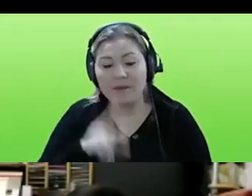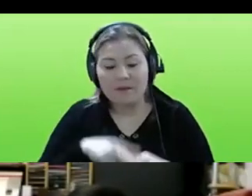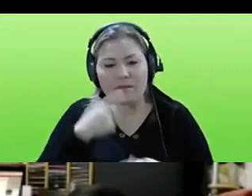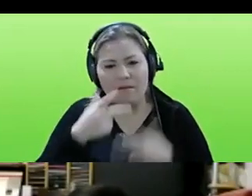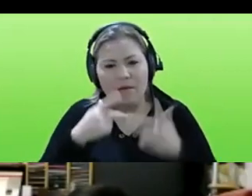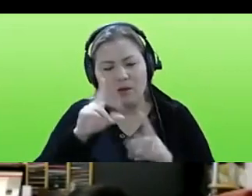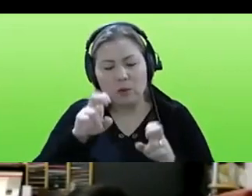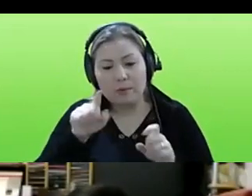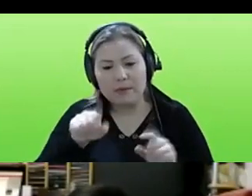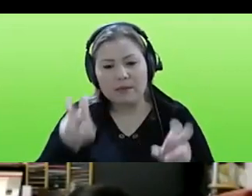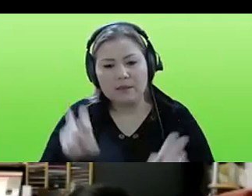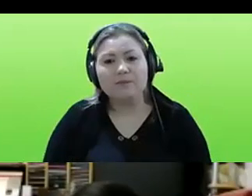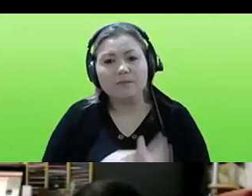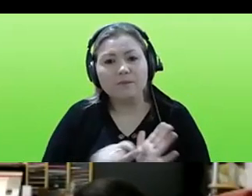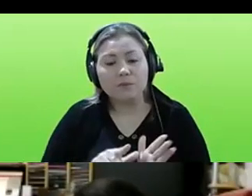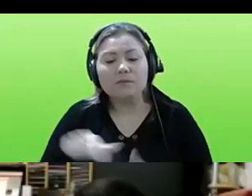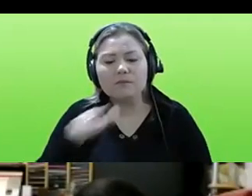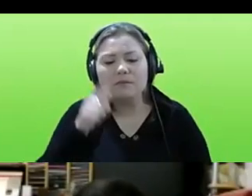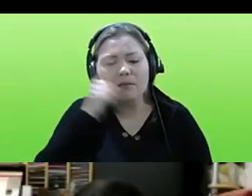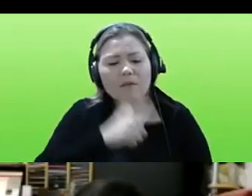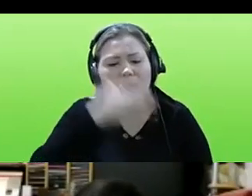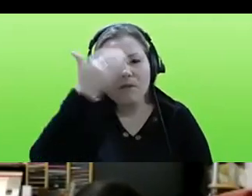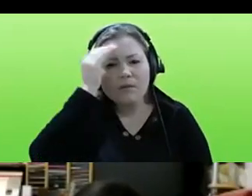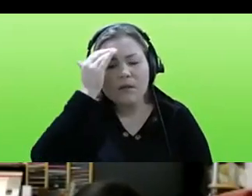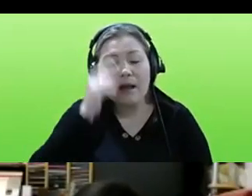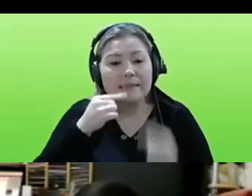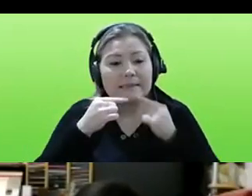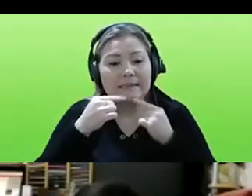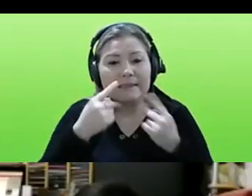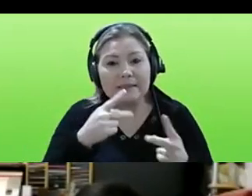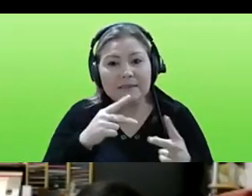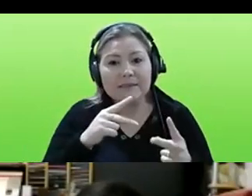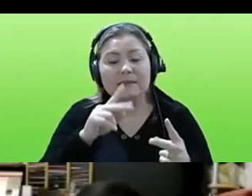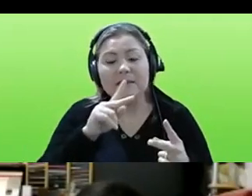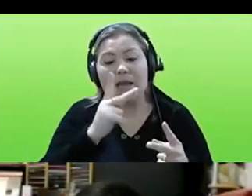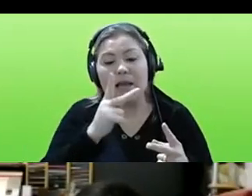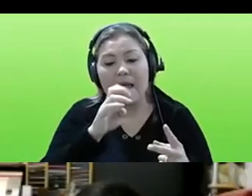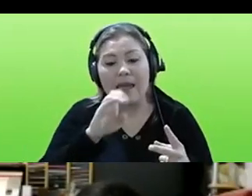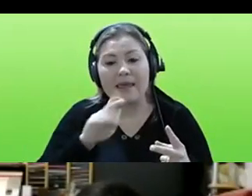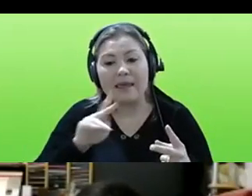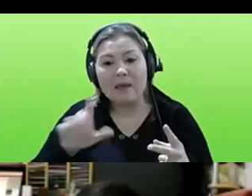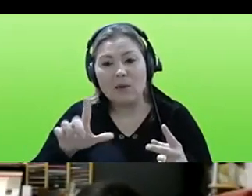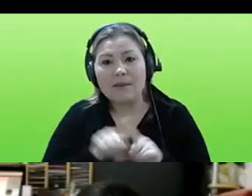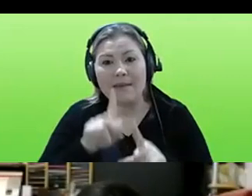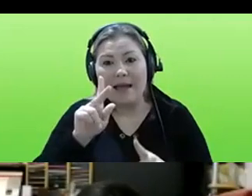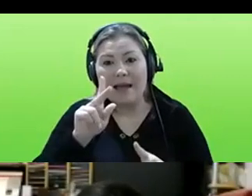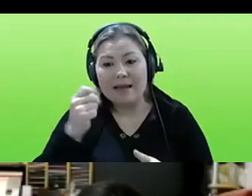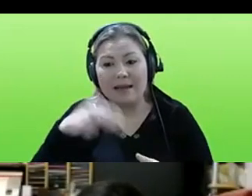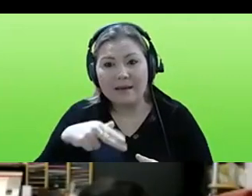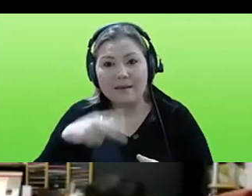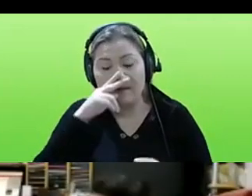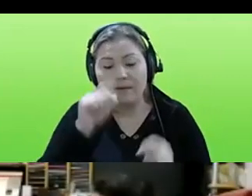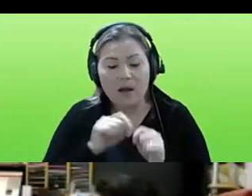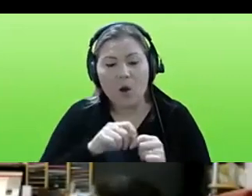Hegel, você vai entender que a crítica de Hegel a Kant parte justamente dessa crítica de uma